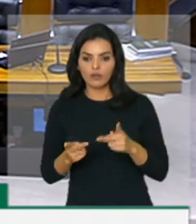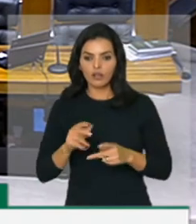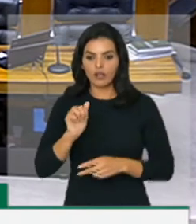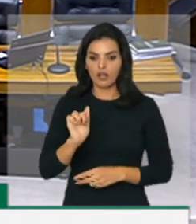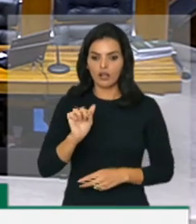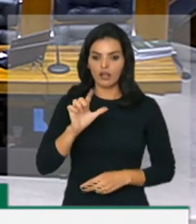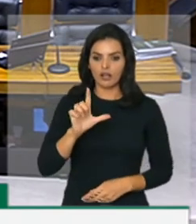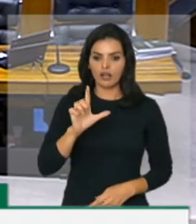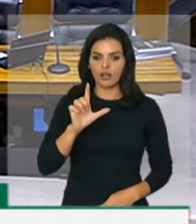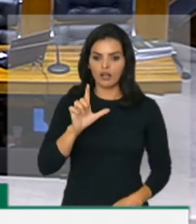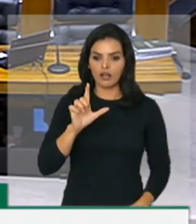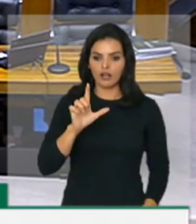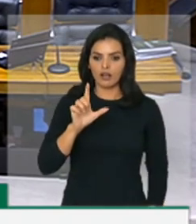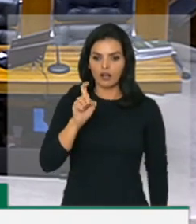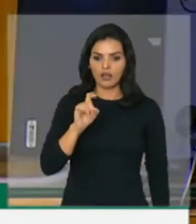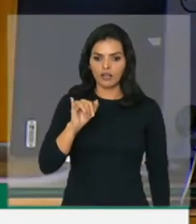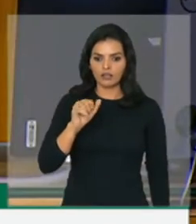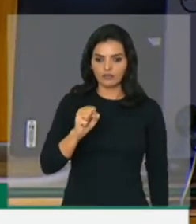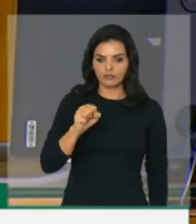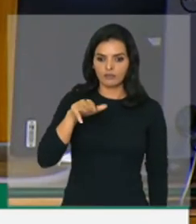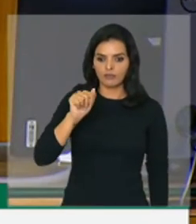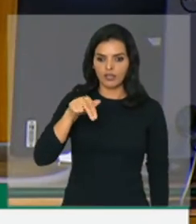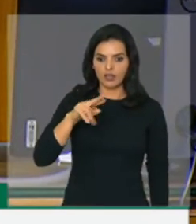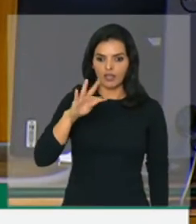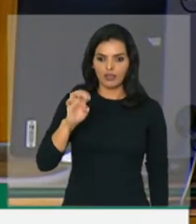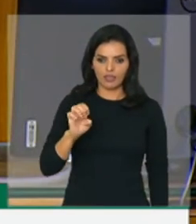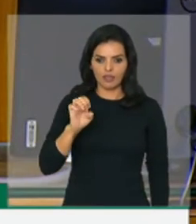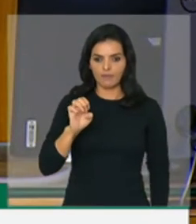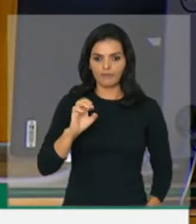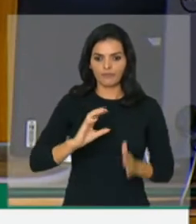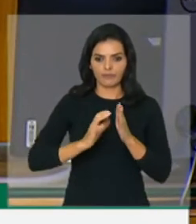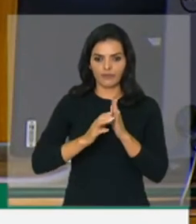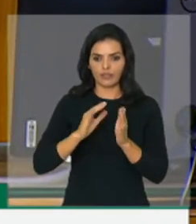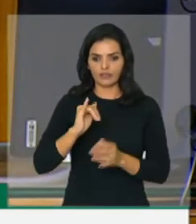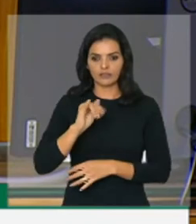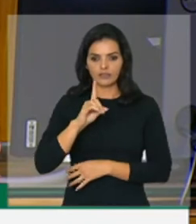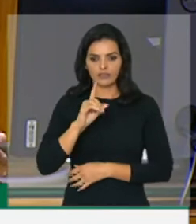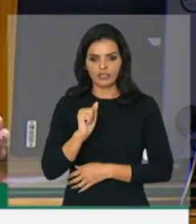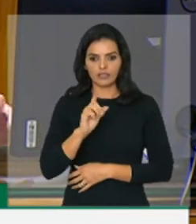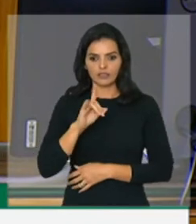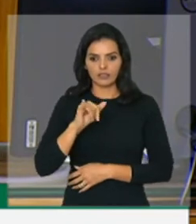Alex Manente, do Cidadania. Tempo de liderança.